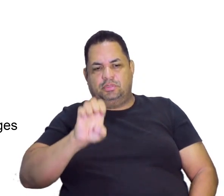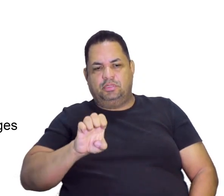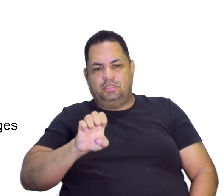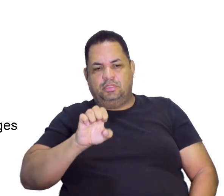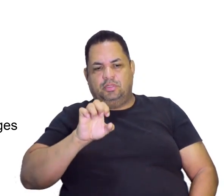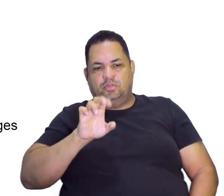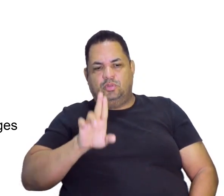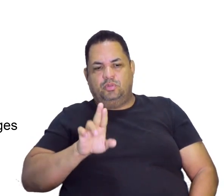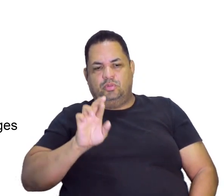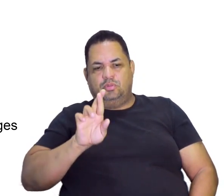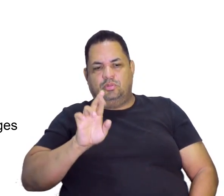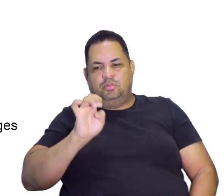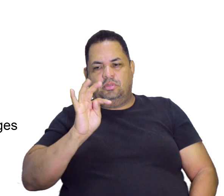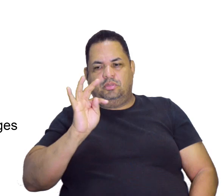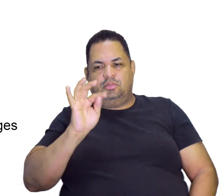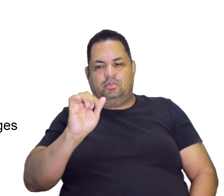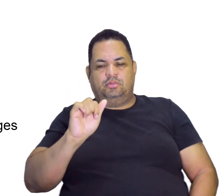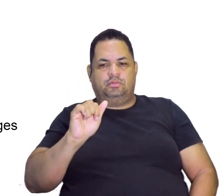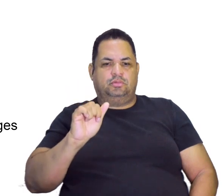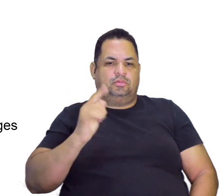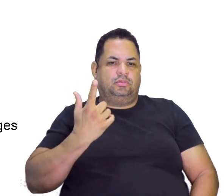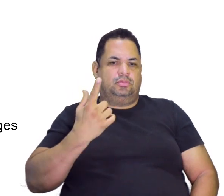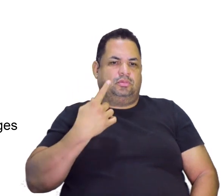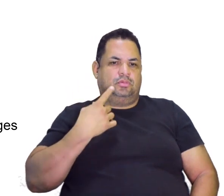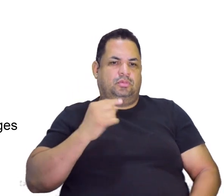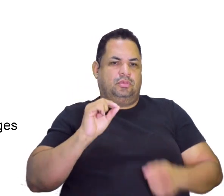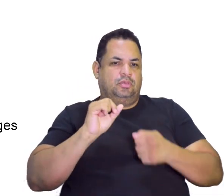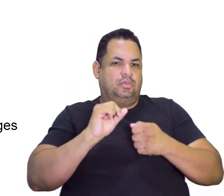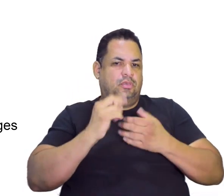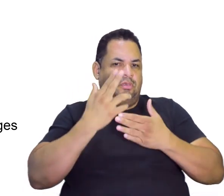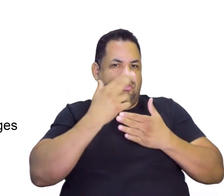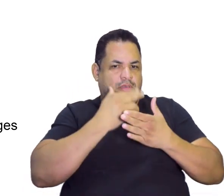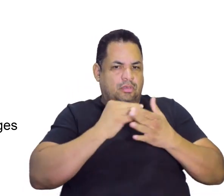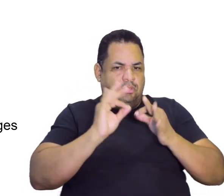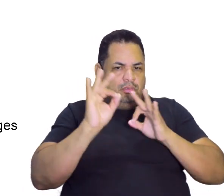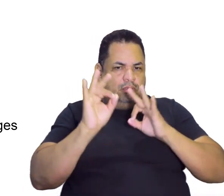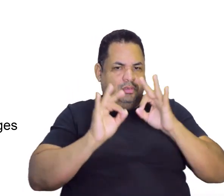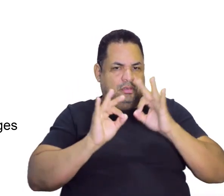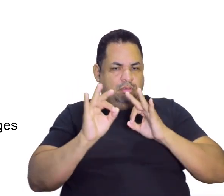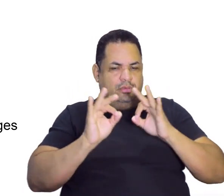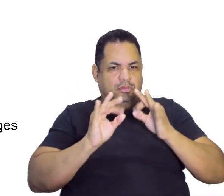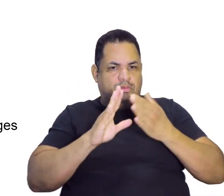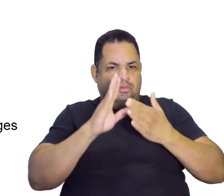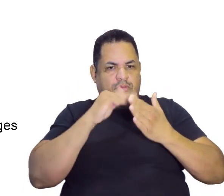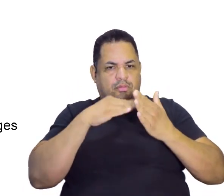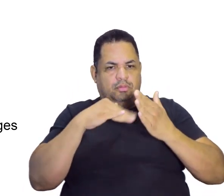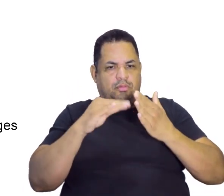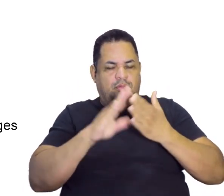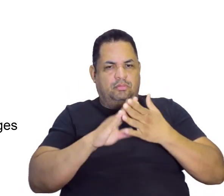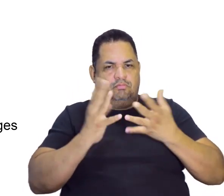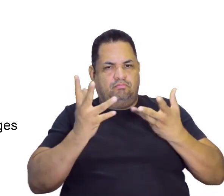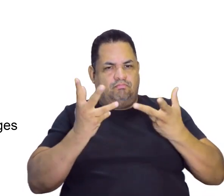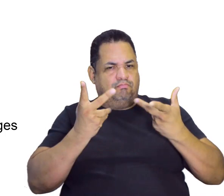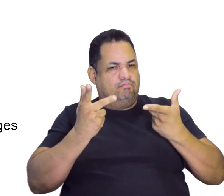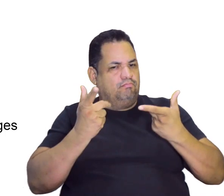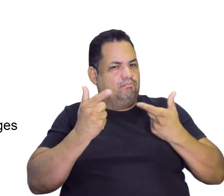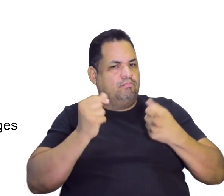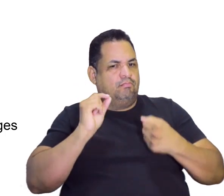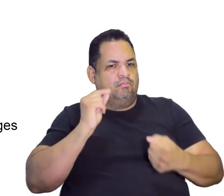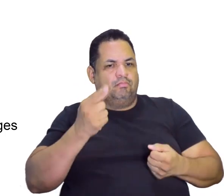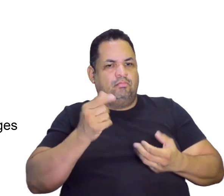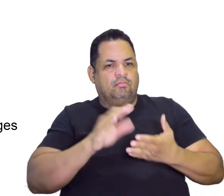quadros aí através de vários pontos, né? Colocação. É uma obra fantástica, realmente. Um